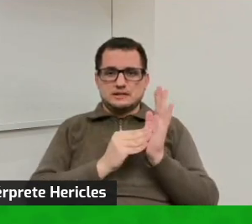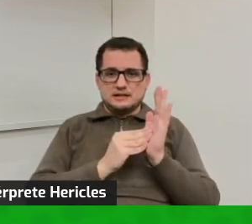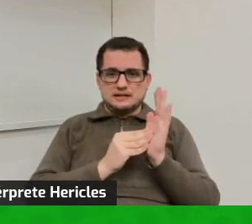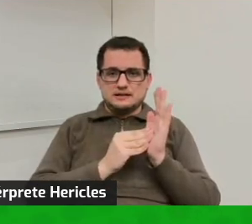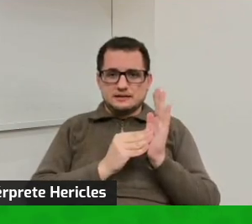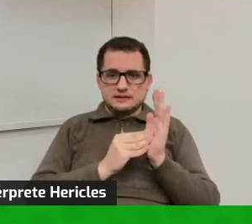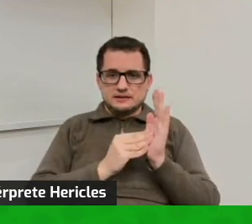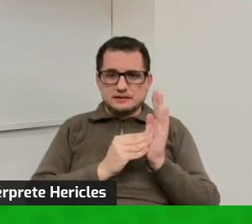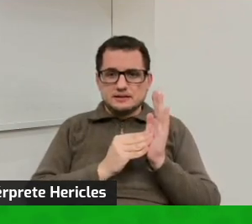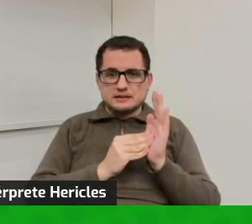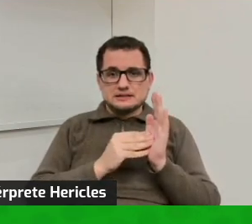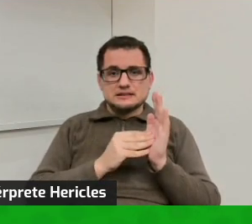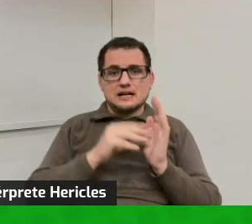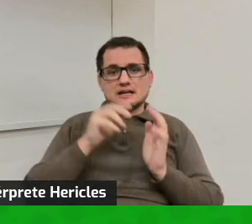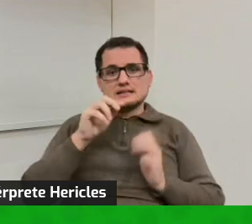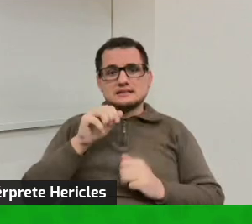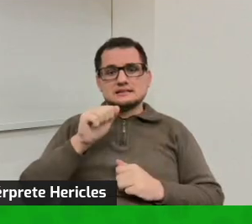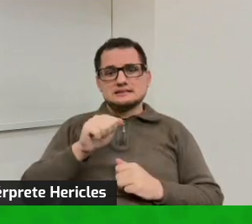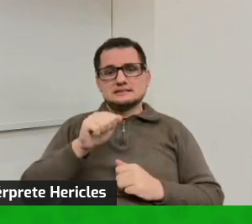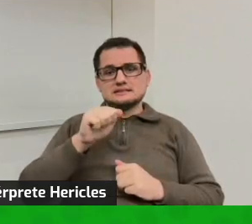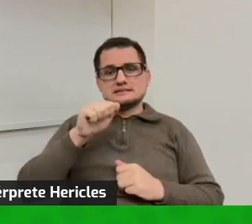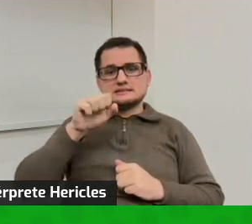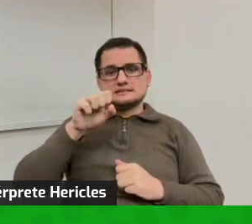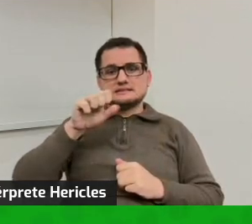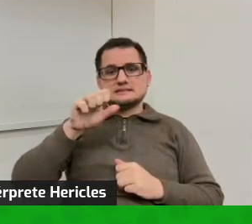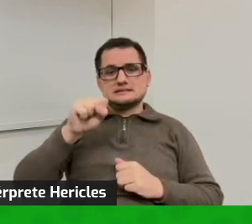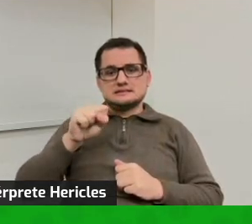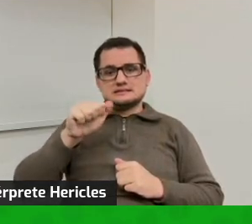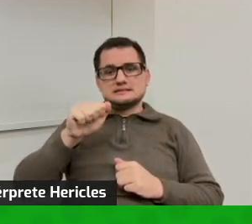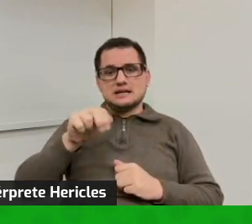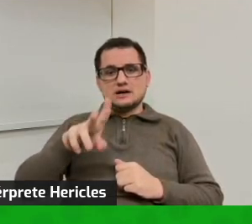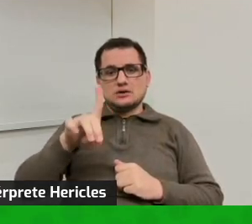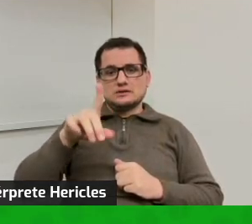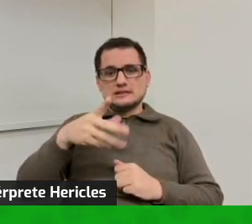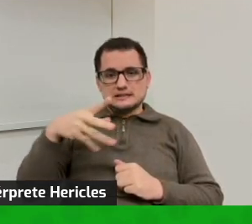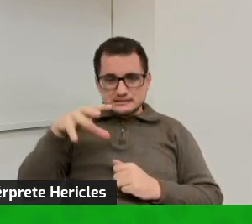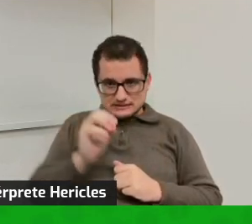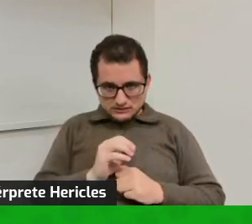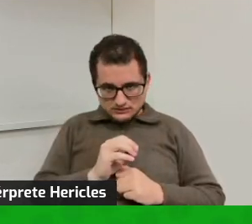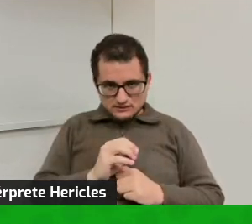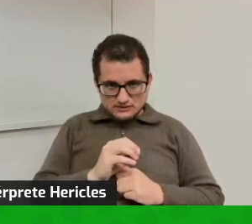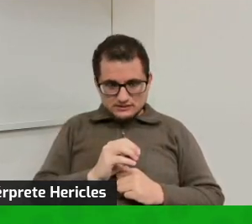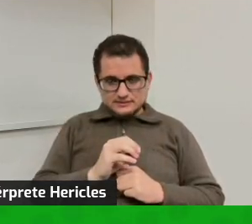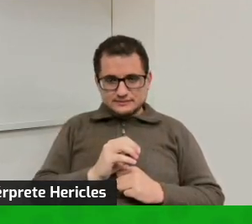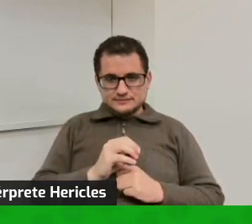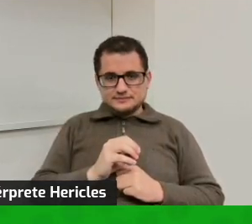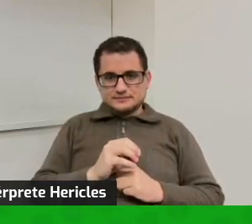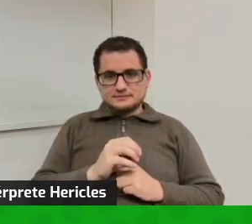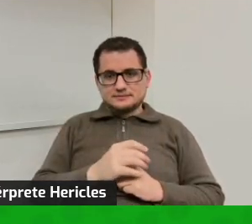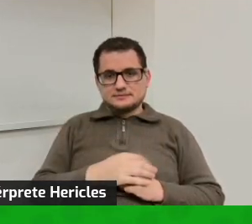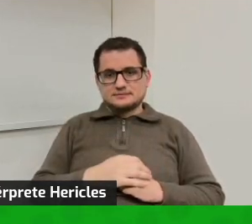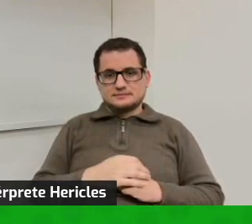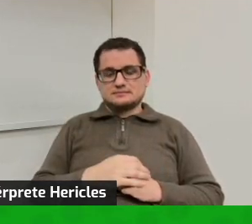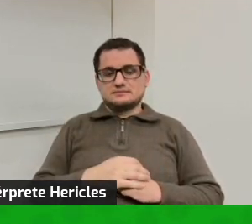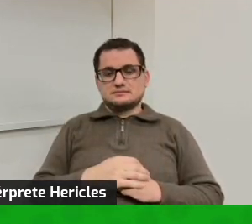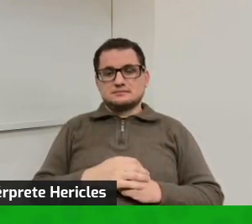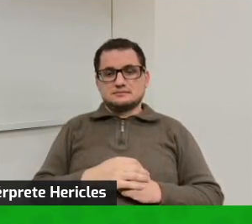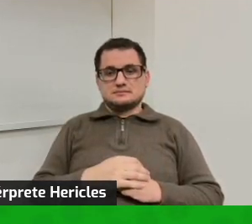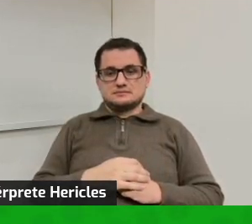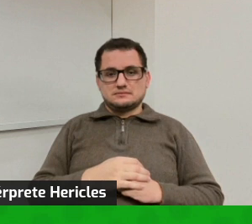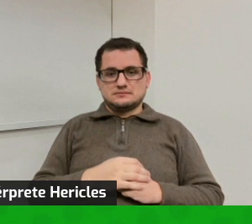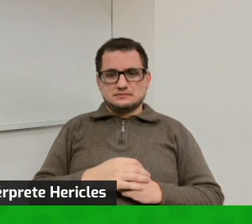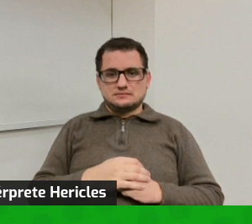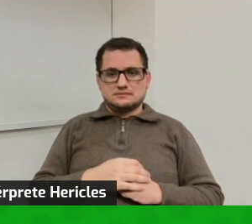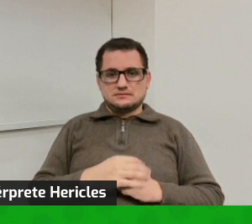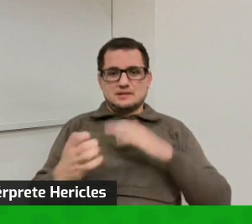Vou selecionar aqui saudação. Prezado senhor Almeida. A saudação ela é pelo sobrenome. Perfeito. A